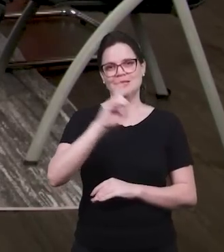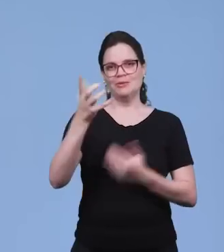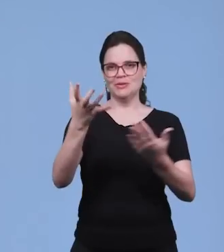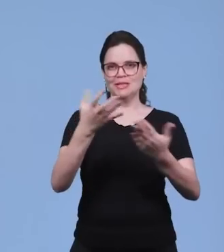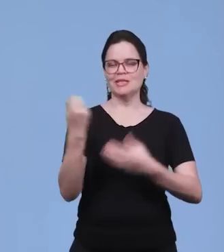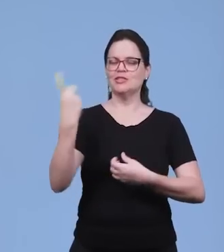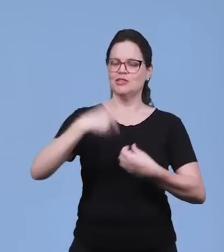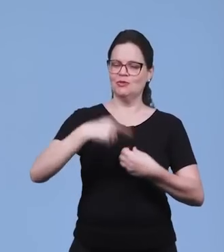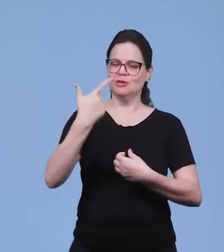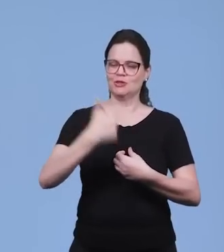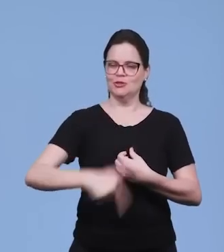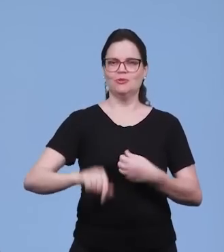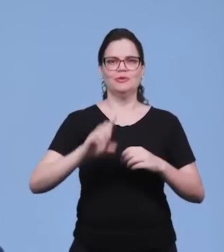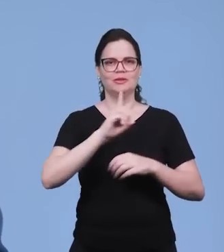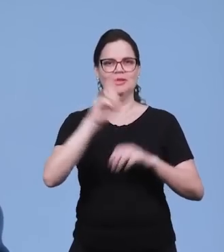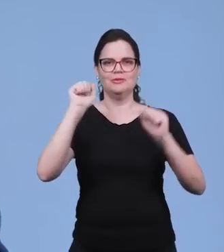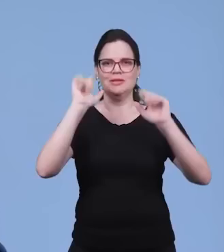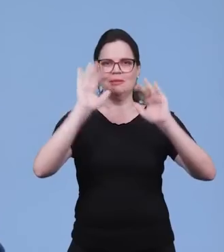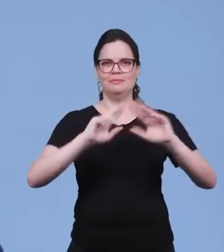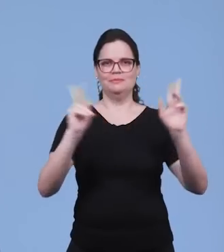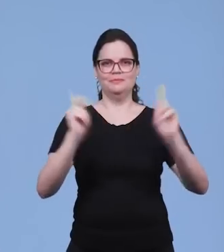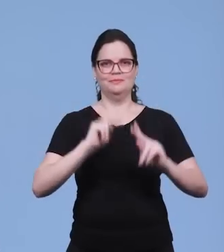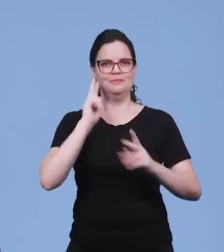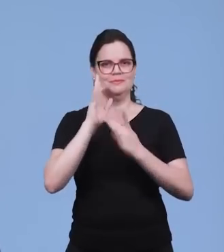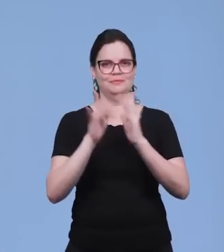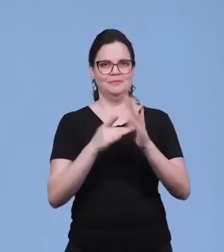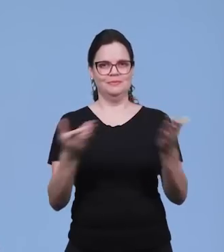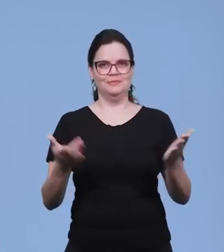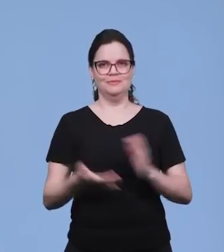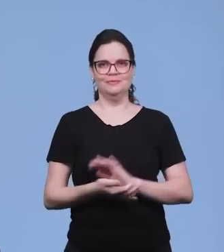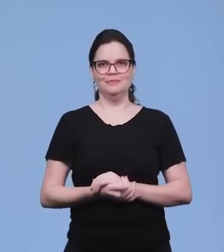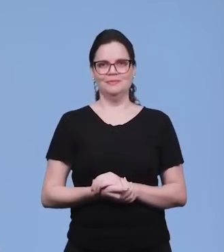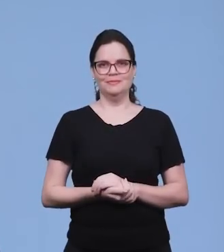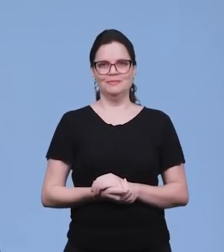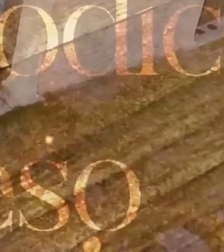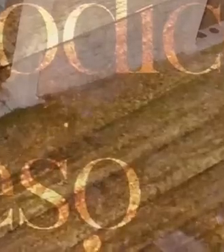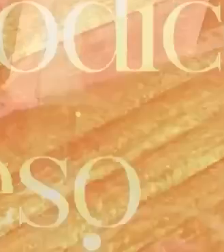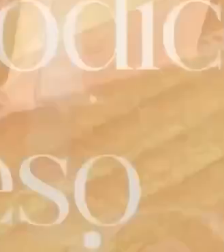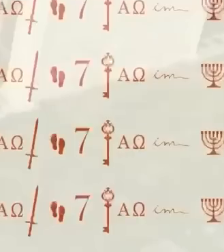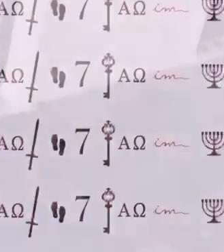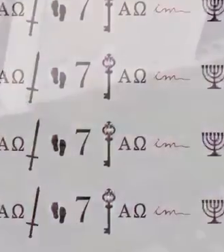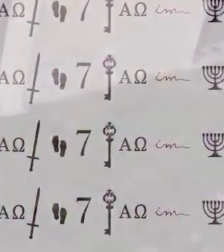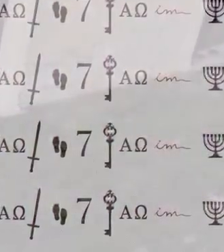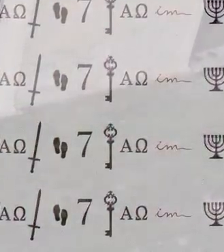na semana que vem, se Deus quiser, a gente está de volta com mais uma edição. Deus abençoe. A paz do Senhor.